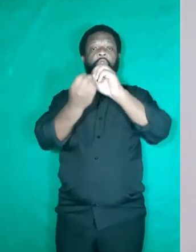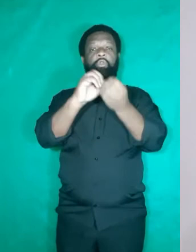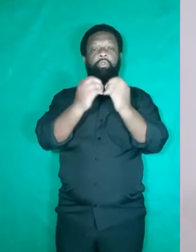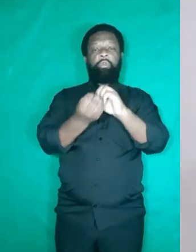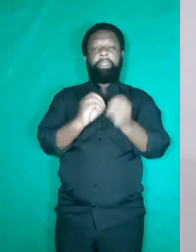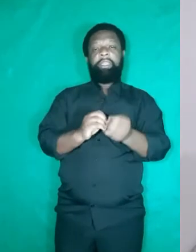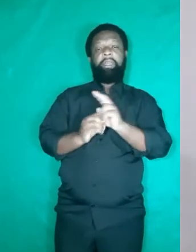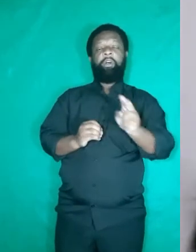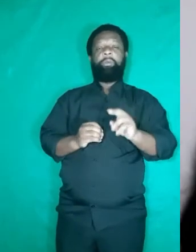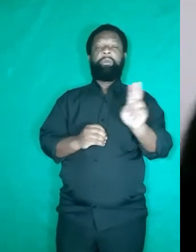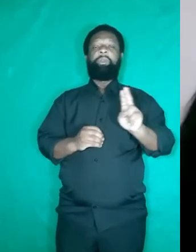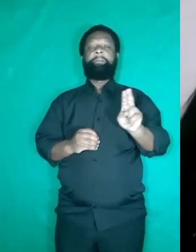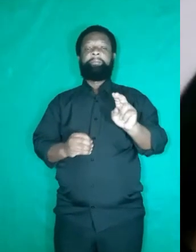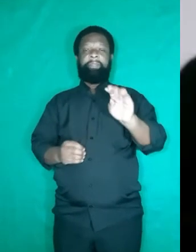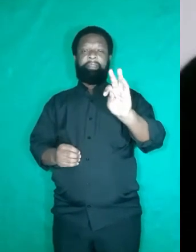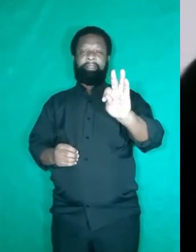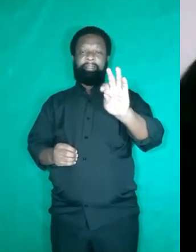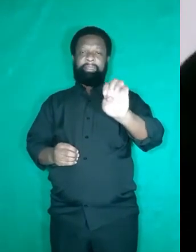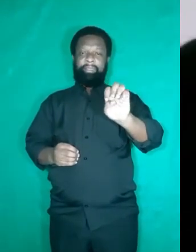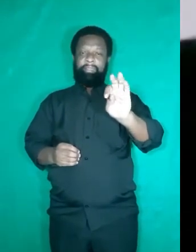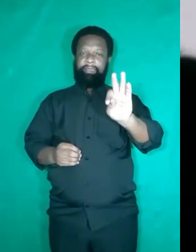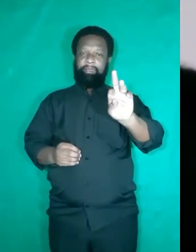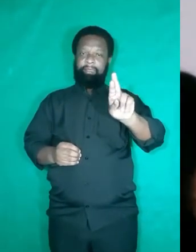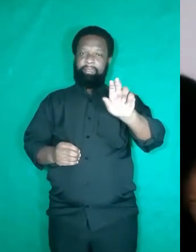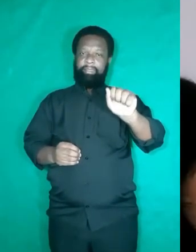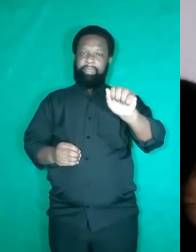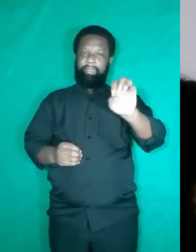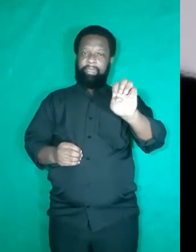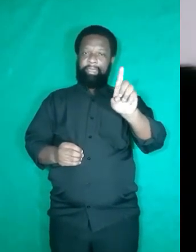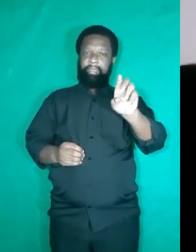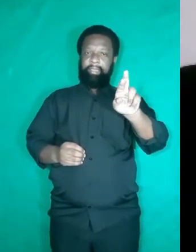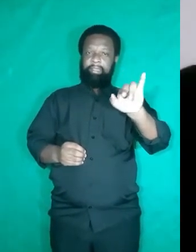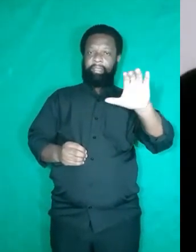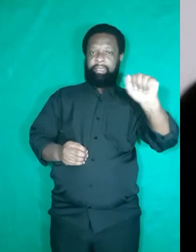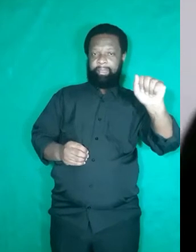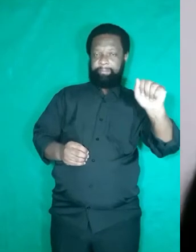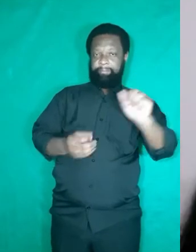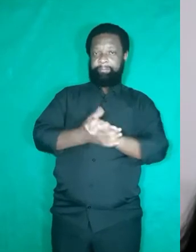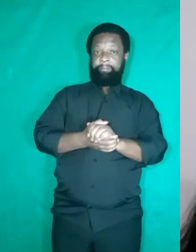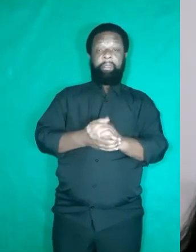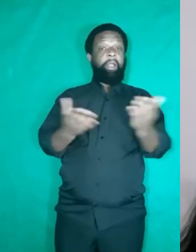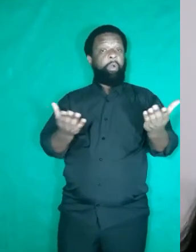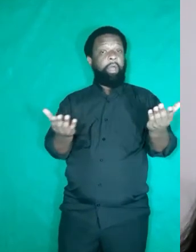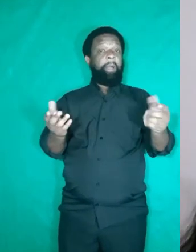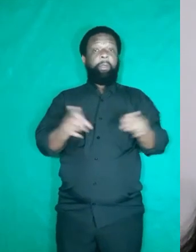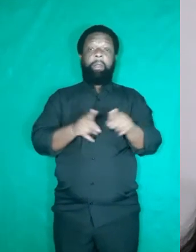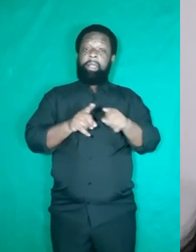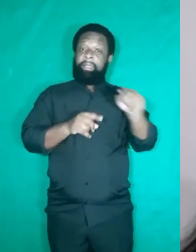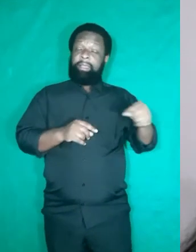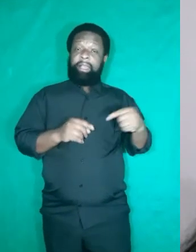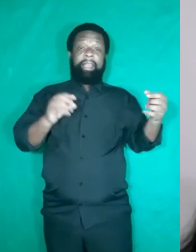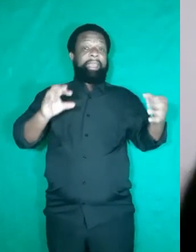Tudo bem? Bom, pessoal, em relação às ligações são